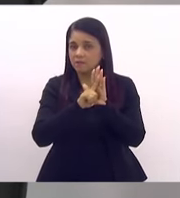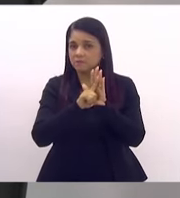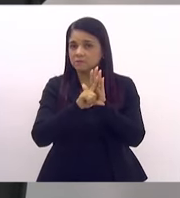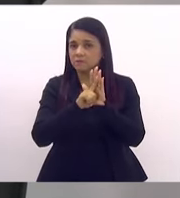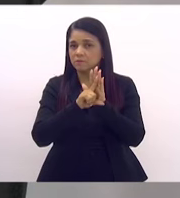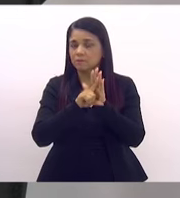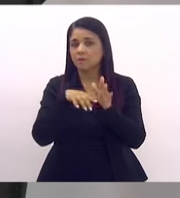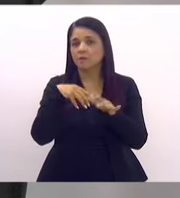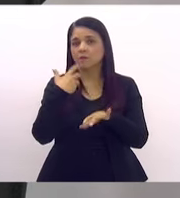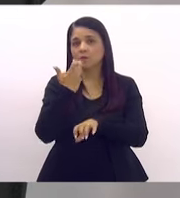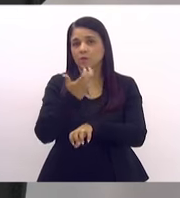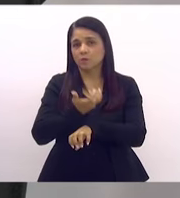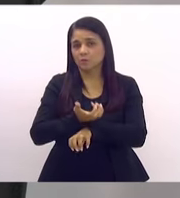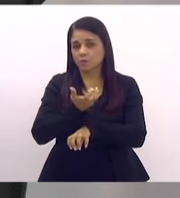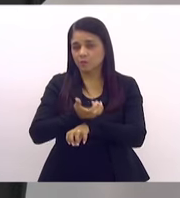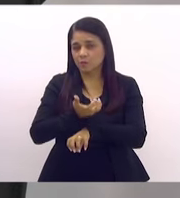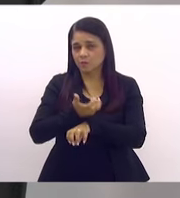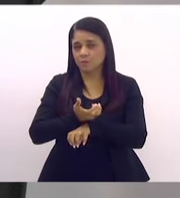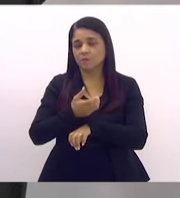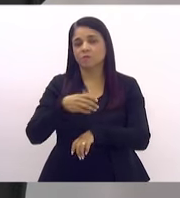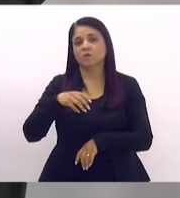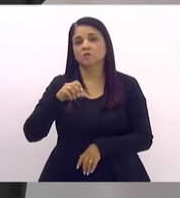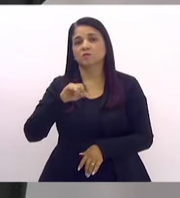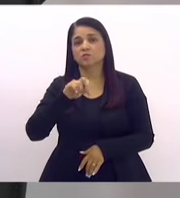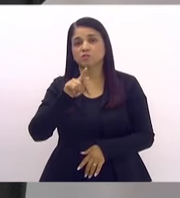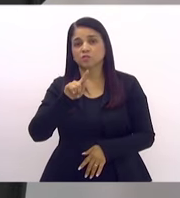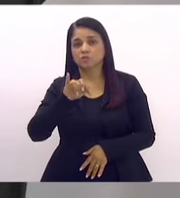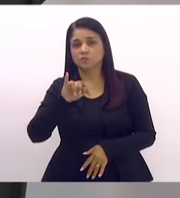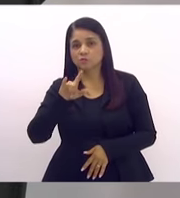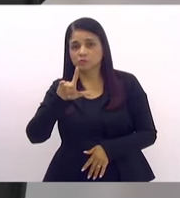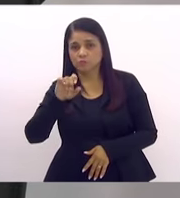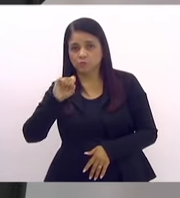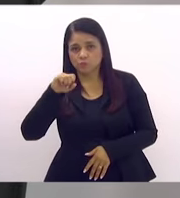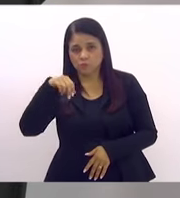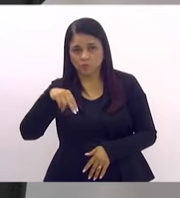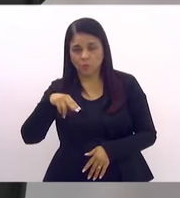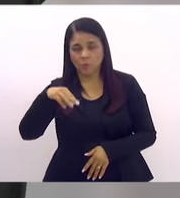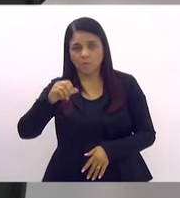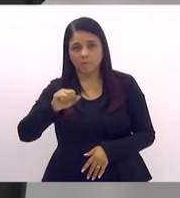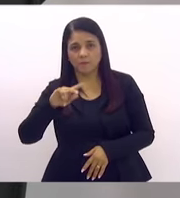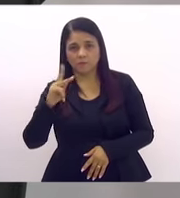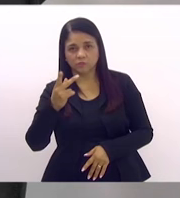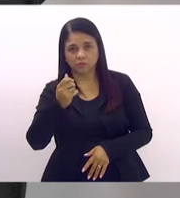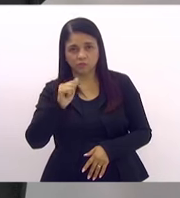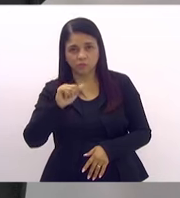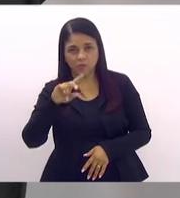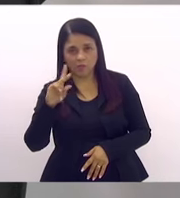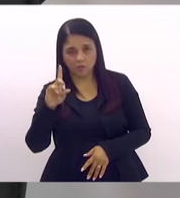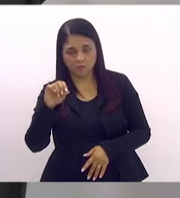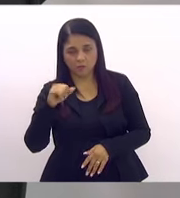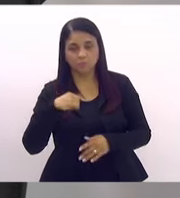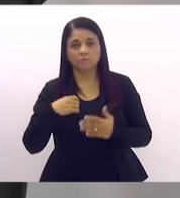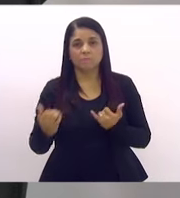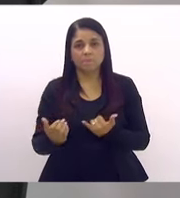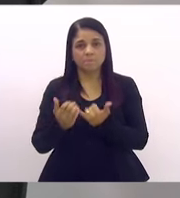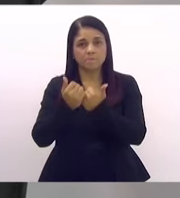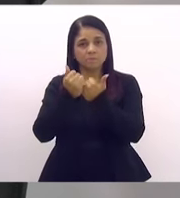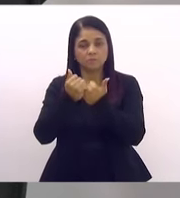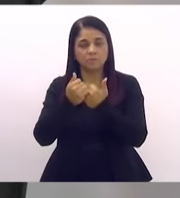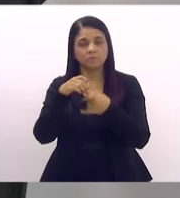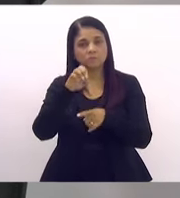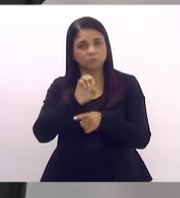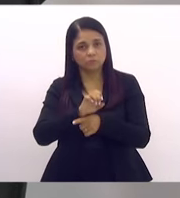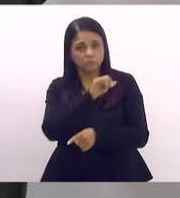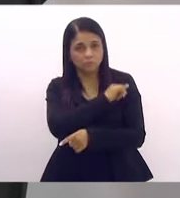da Praça Gilson Machado, no bairro da Barra da Tijuca, por interesse social, histórico e cultural do Estado do Rio de Janeiro. Eu assinei